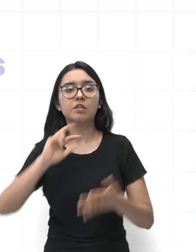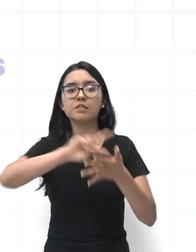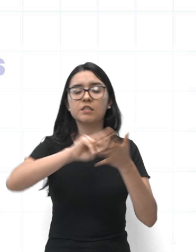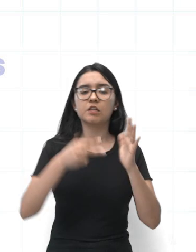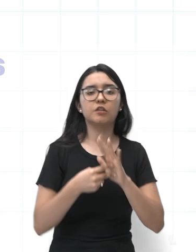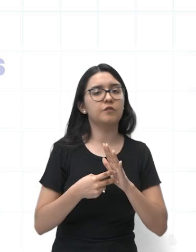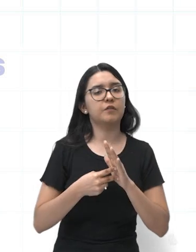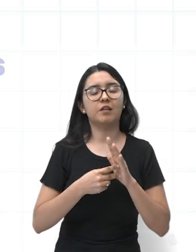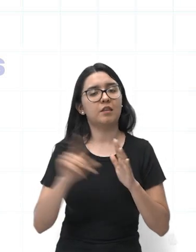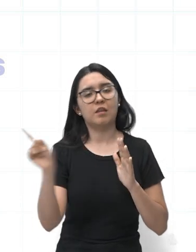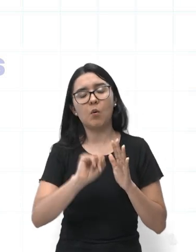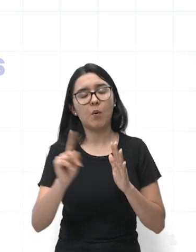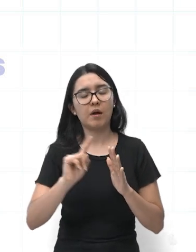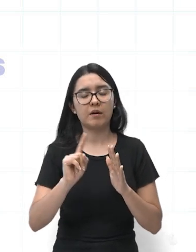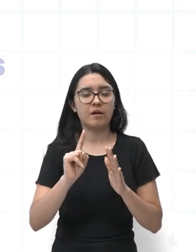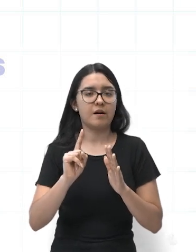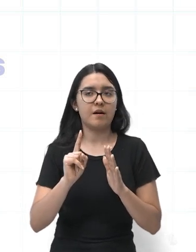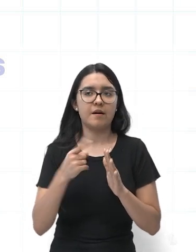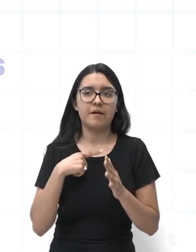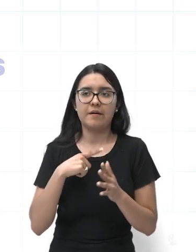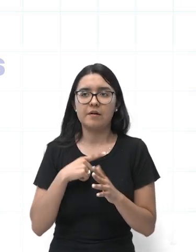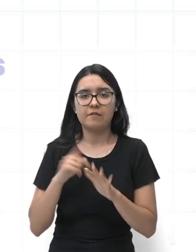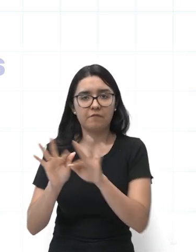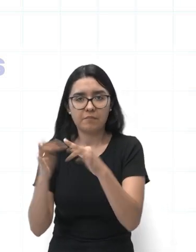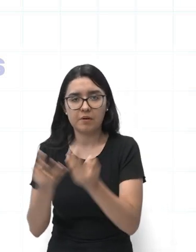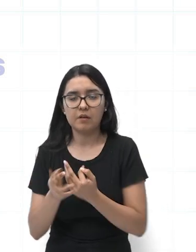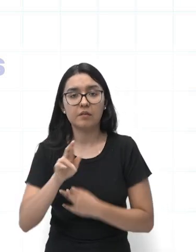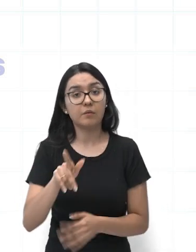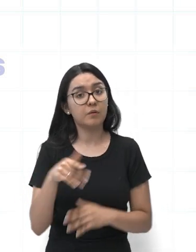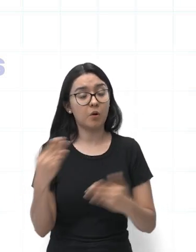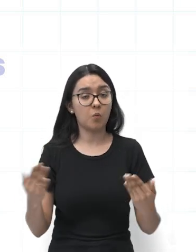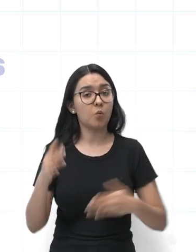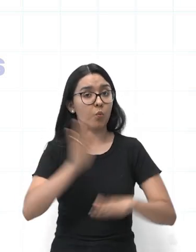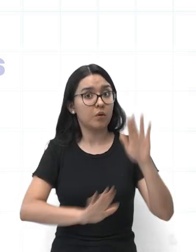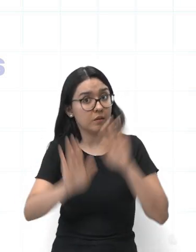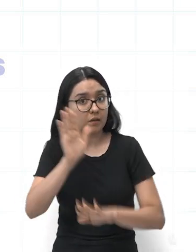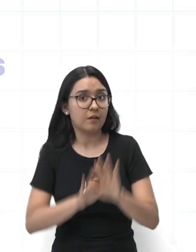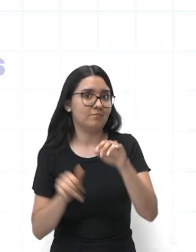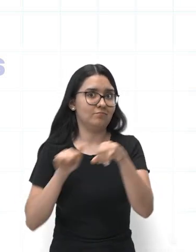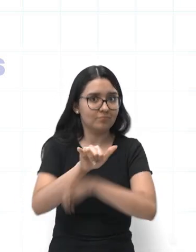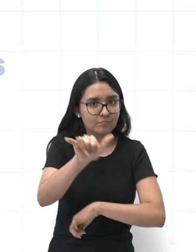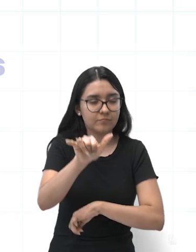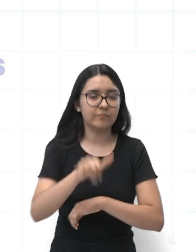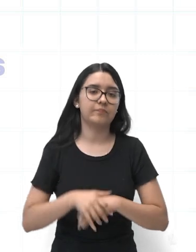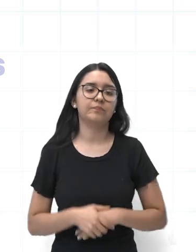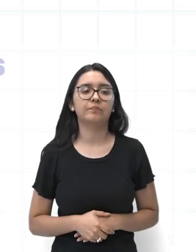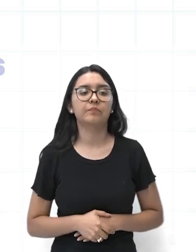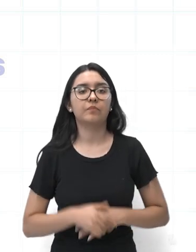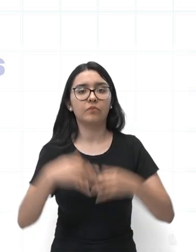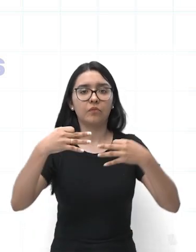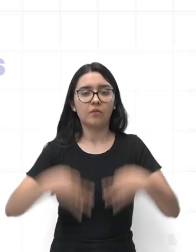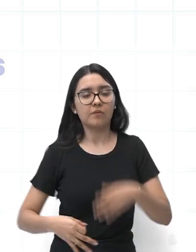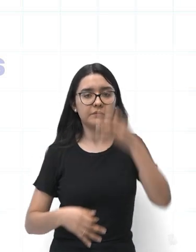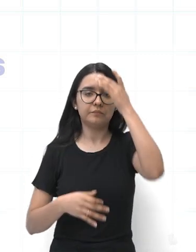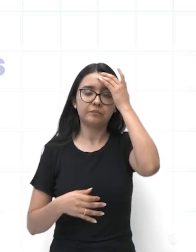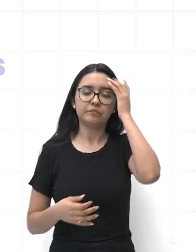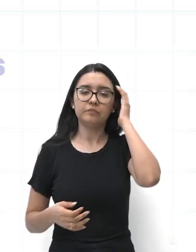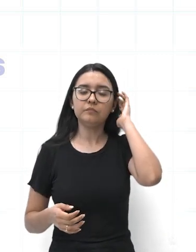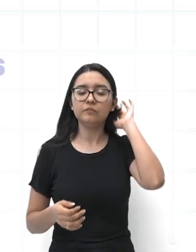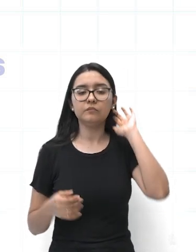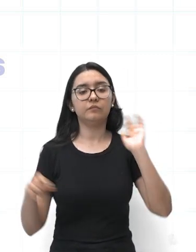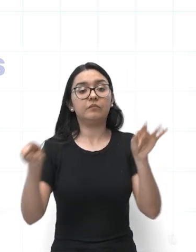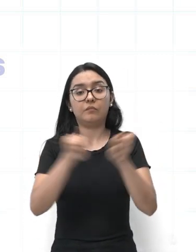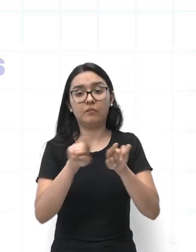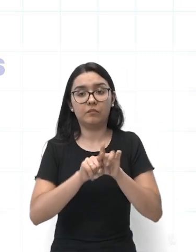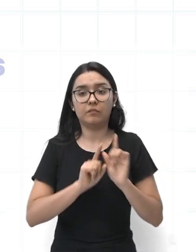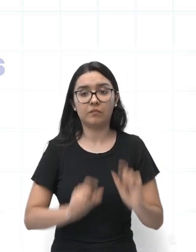parentes, certo? Então fiquem atentos a essas pegadinhas aí que são os falsos cognatos, ok? Vamos trabalhar então